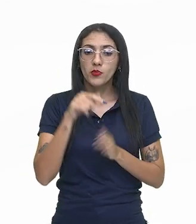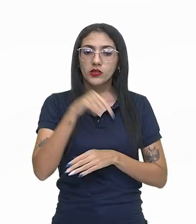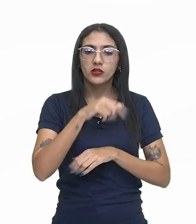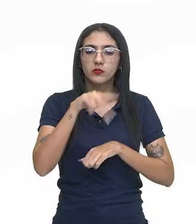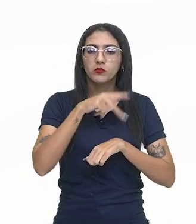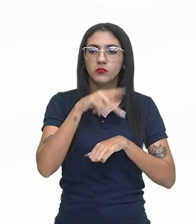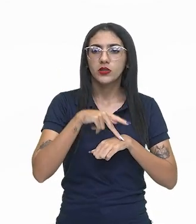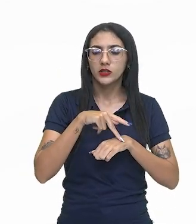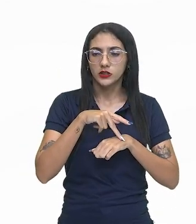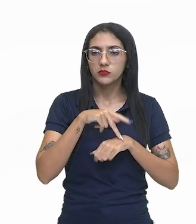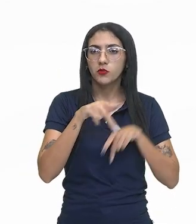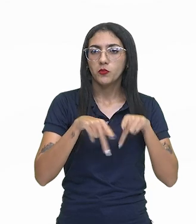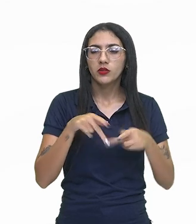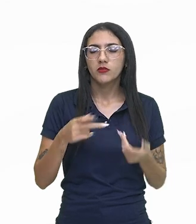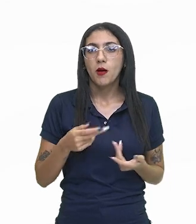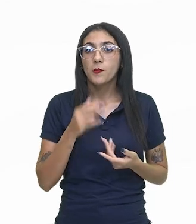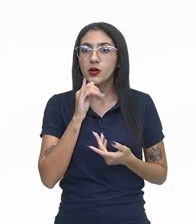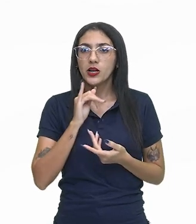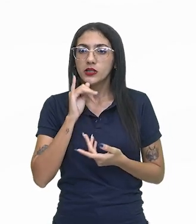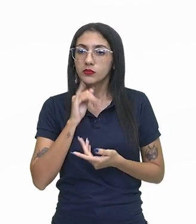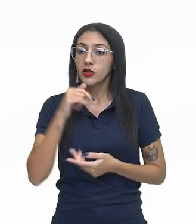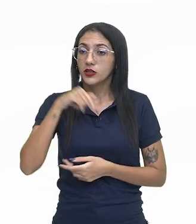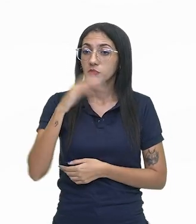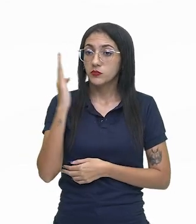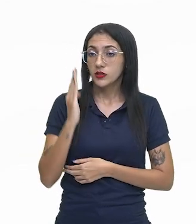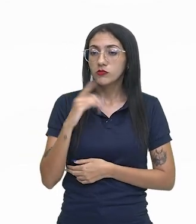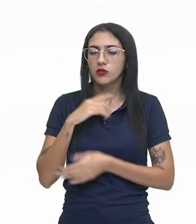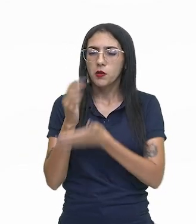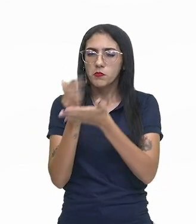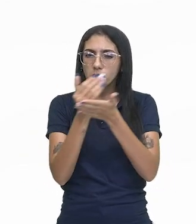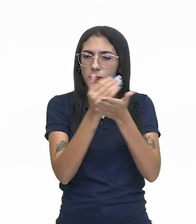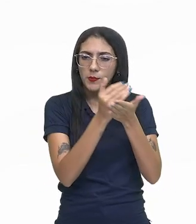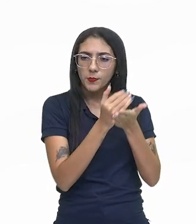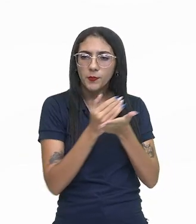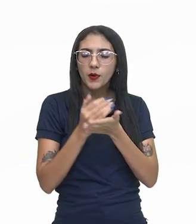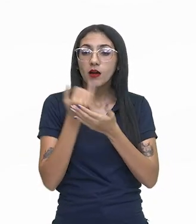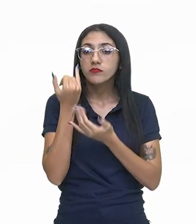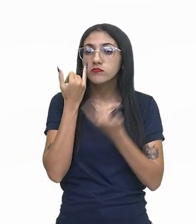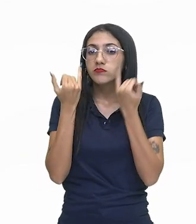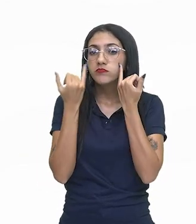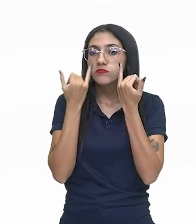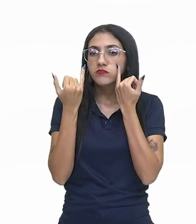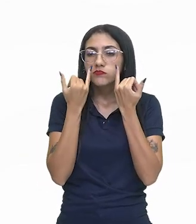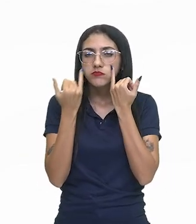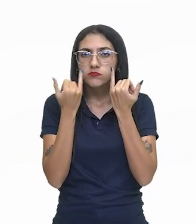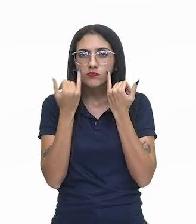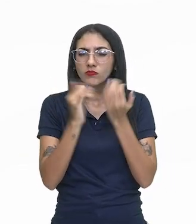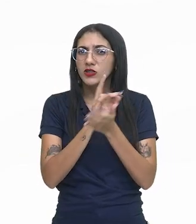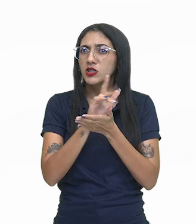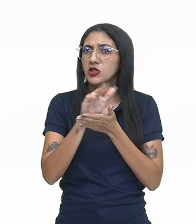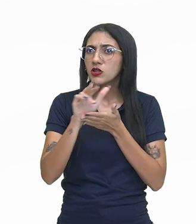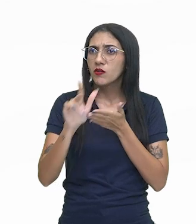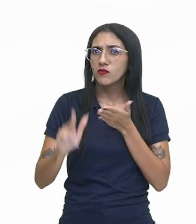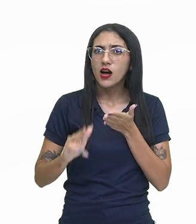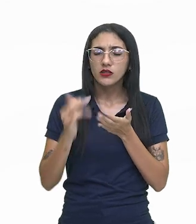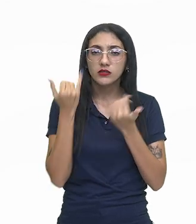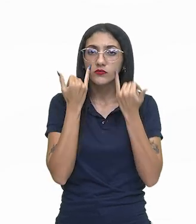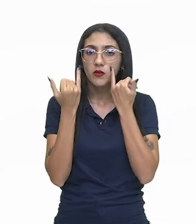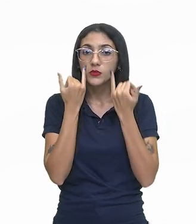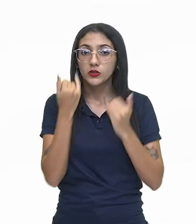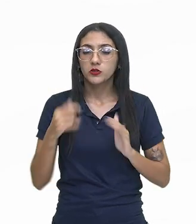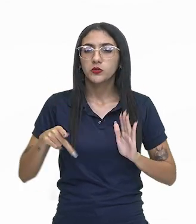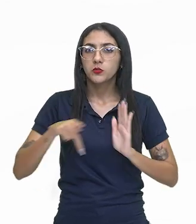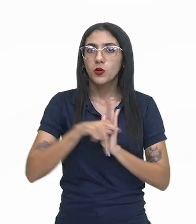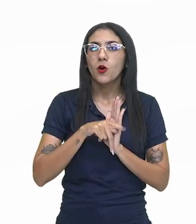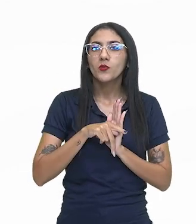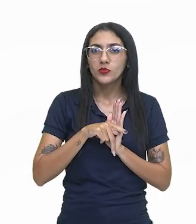populações, né? O Brasil, por exemplo, ele tem o censo demográfico, ele tem a PNAD, a PNUD, várias informações que